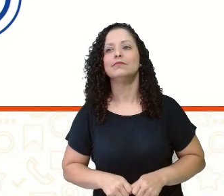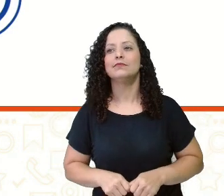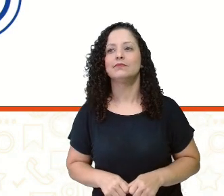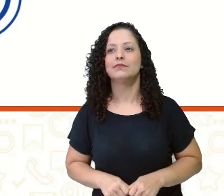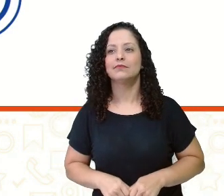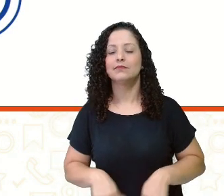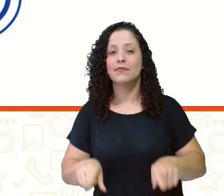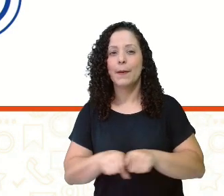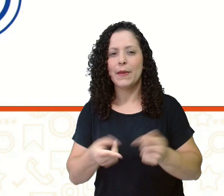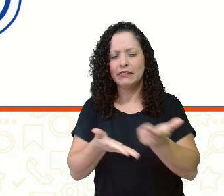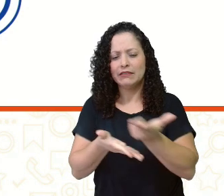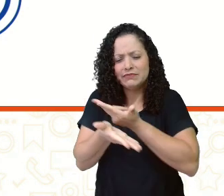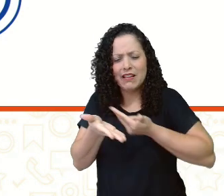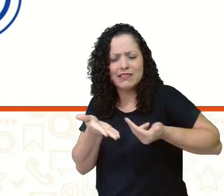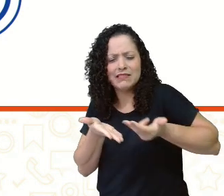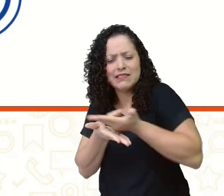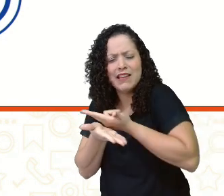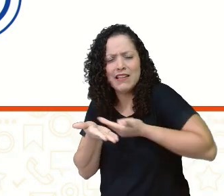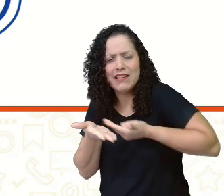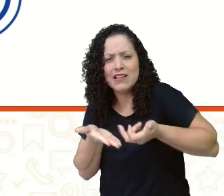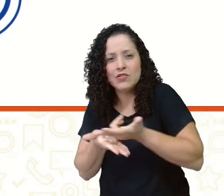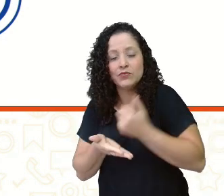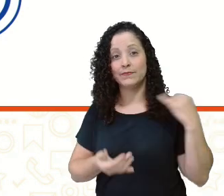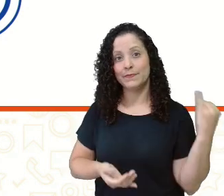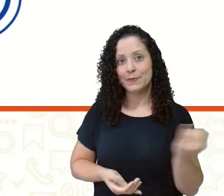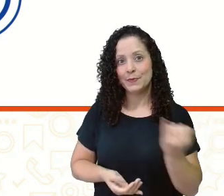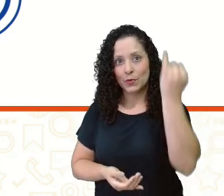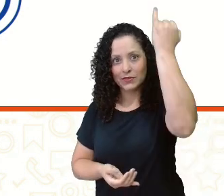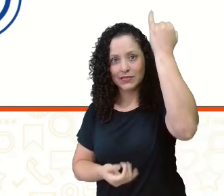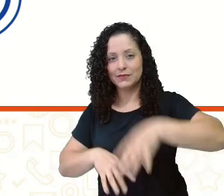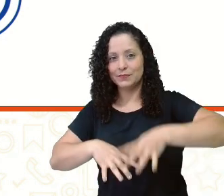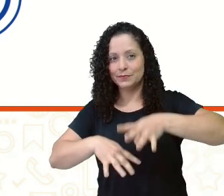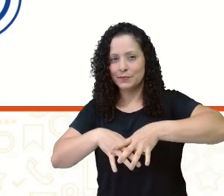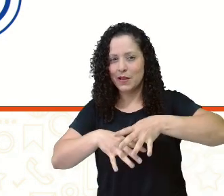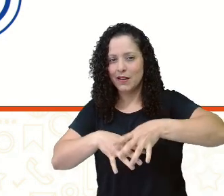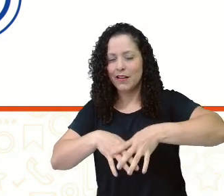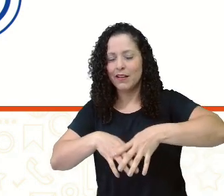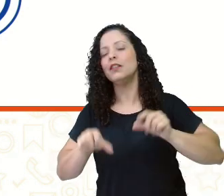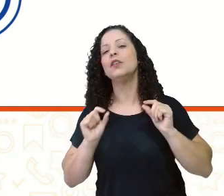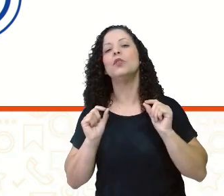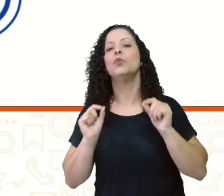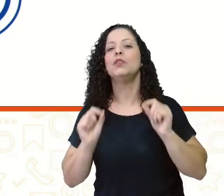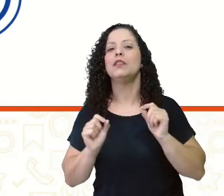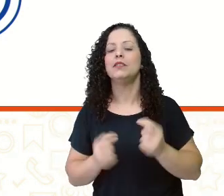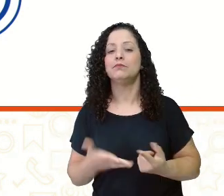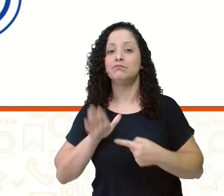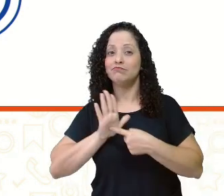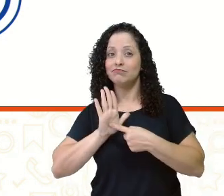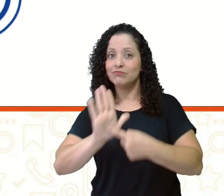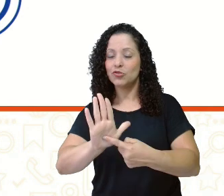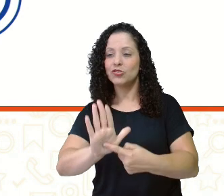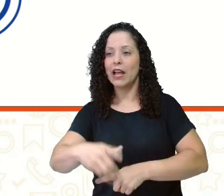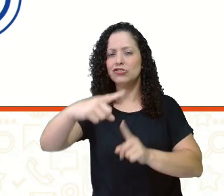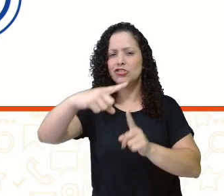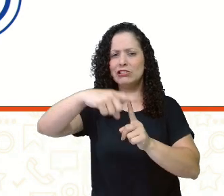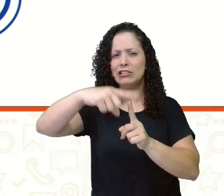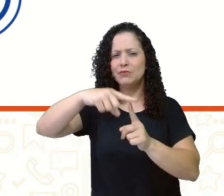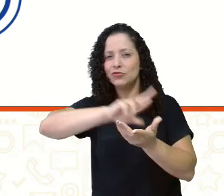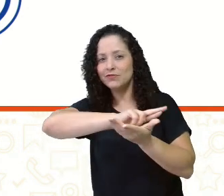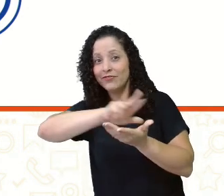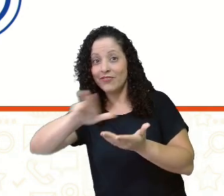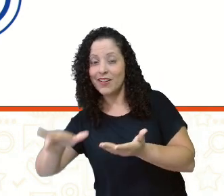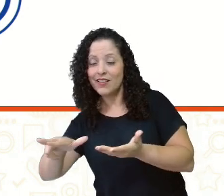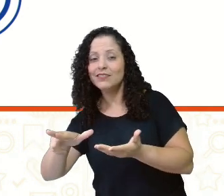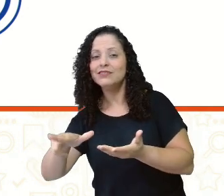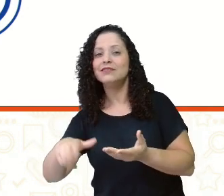Figuras geométricas, importante que a gente faça esse trabalho com os estudantes, né? Aí a gente pode apresentar as figuras geométricas, obviamente,